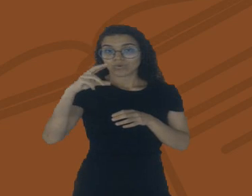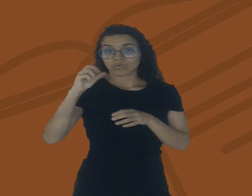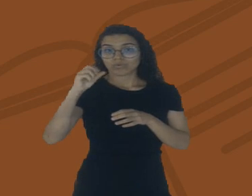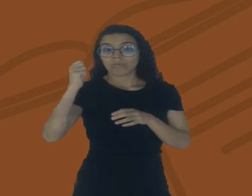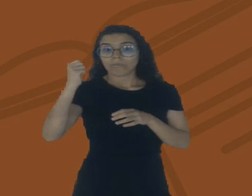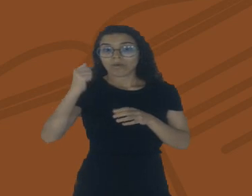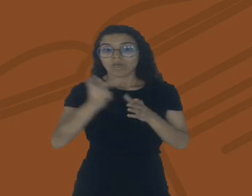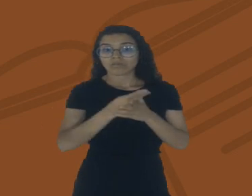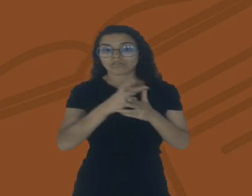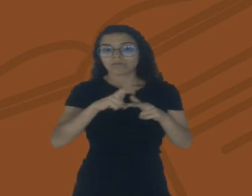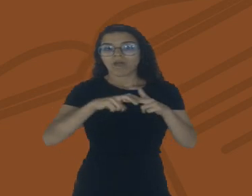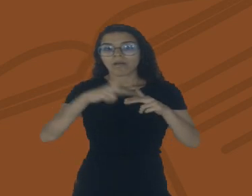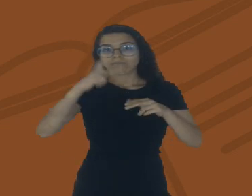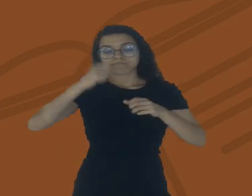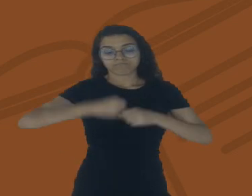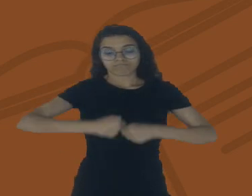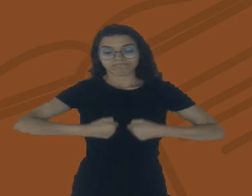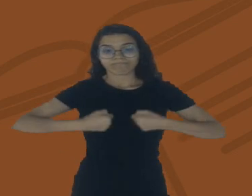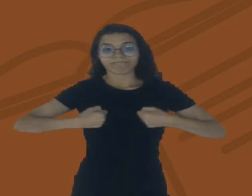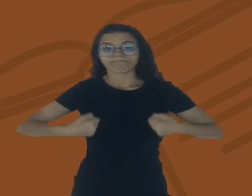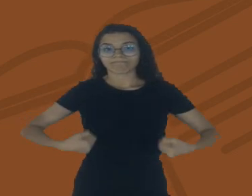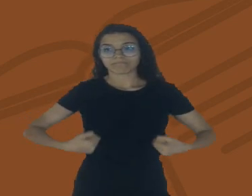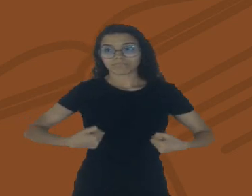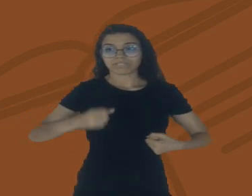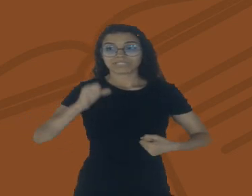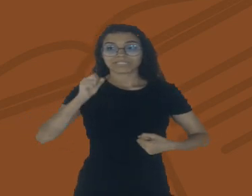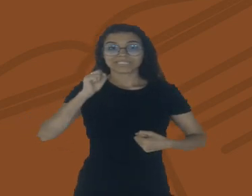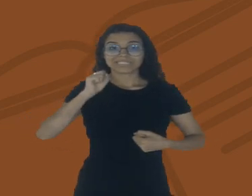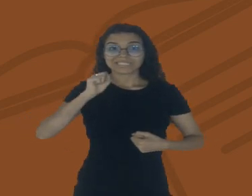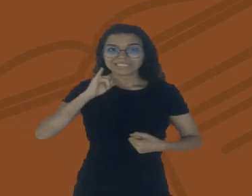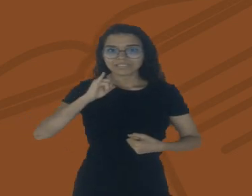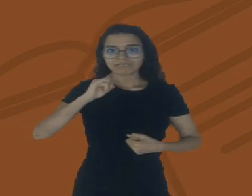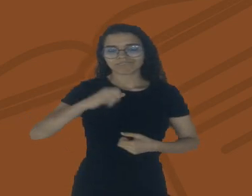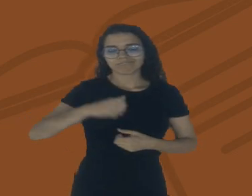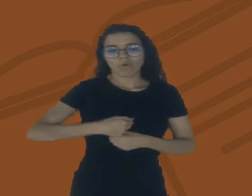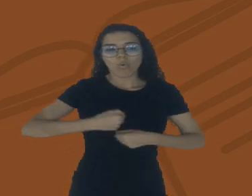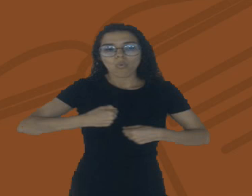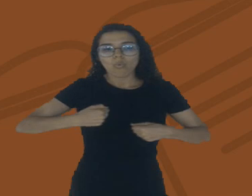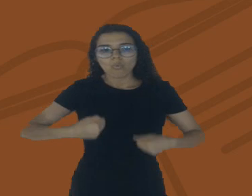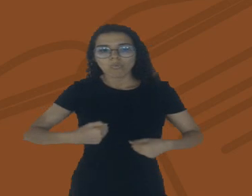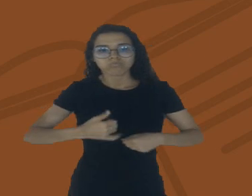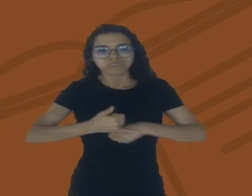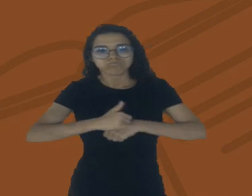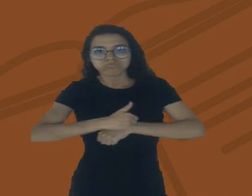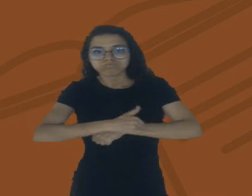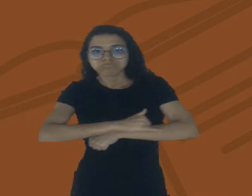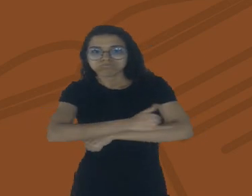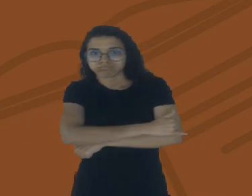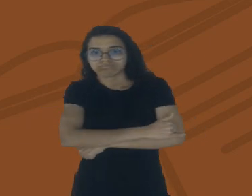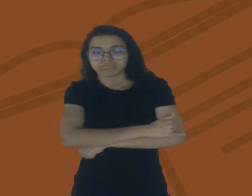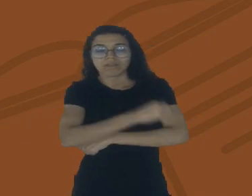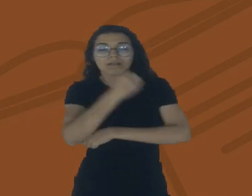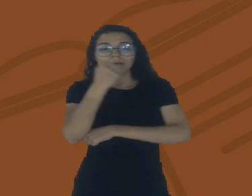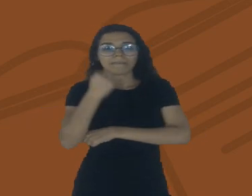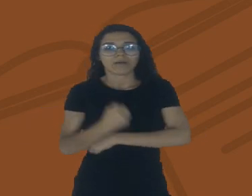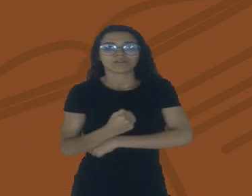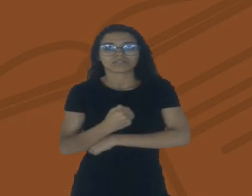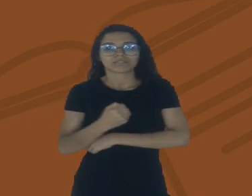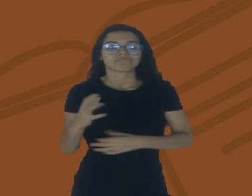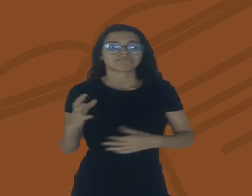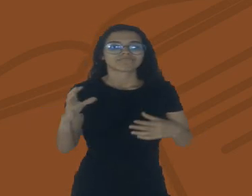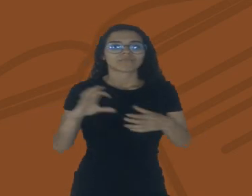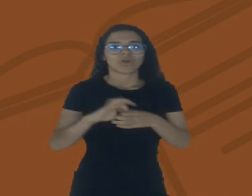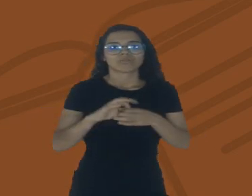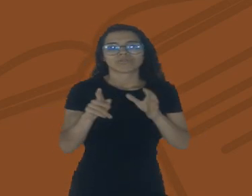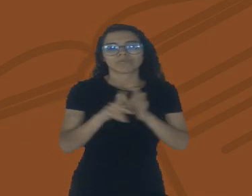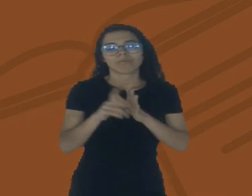peso. Então, vejam aí, olha, como o excesso de peso também está atrelado a não ter uma qualidade do